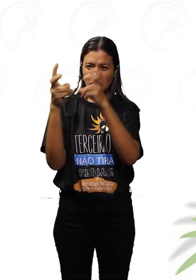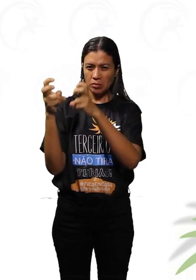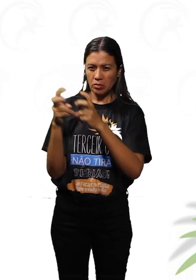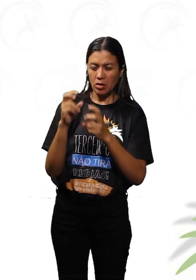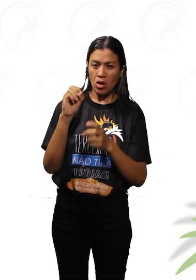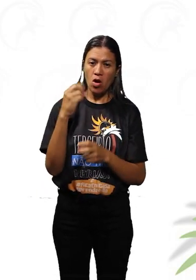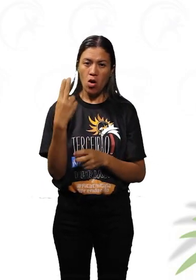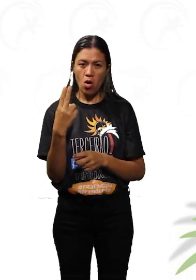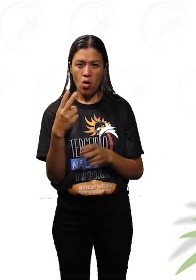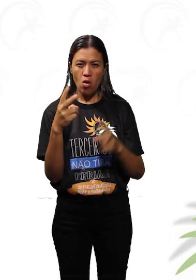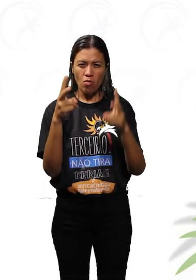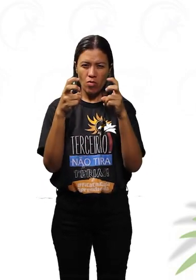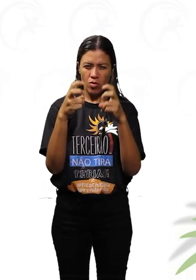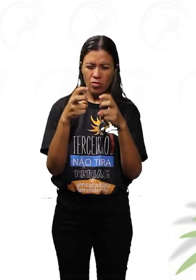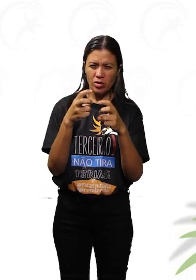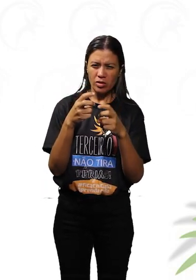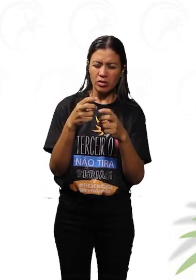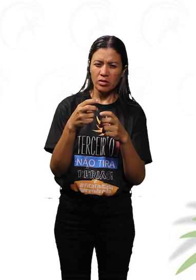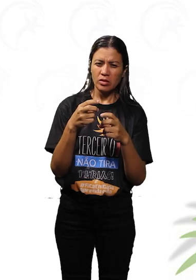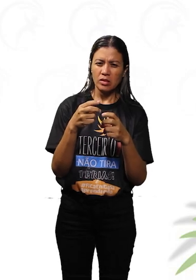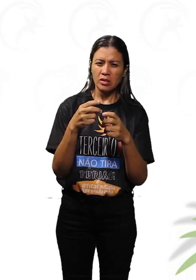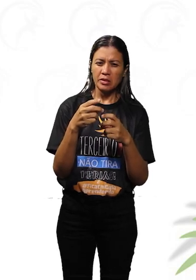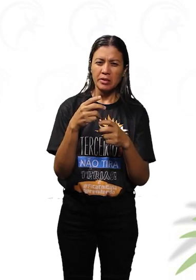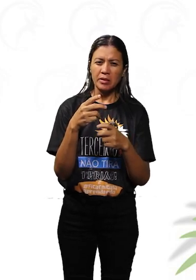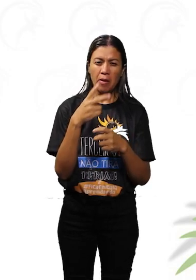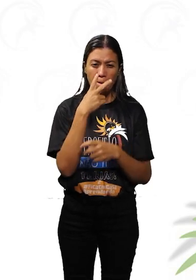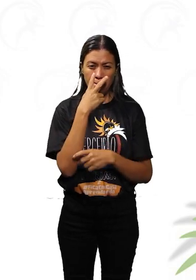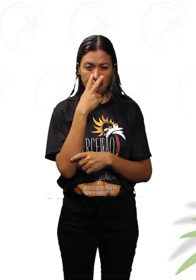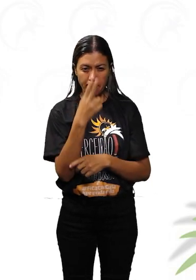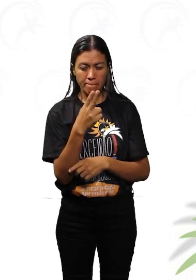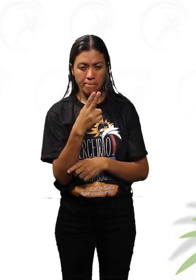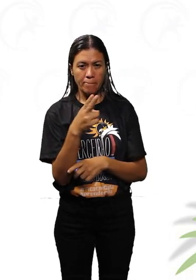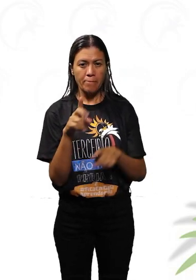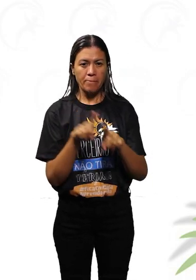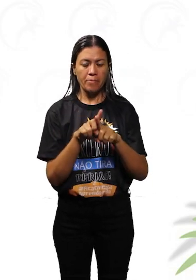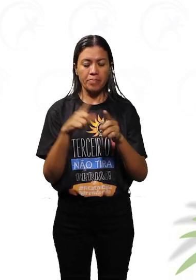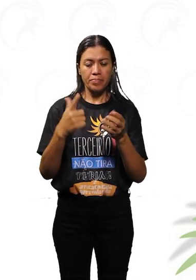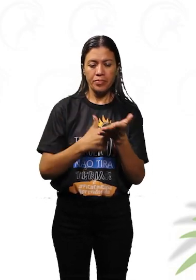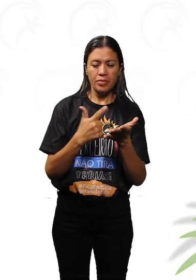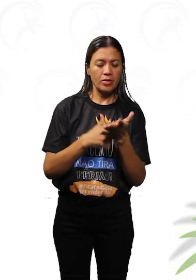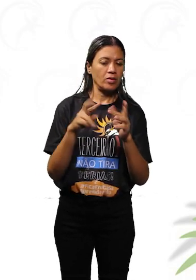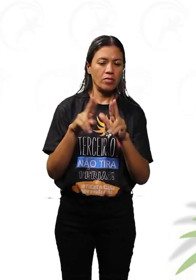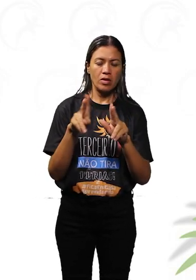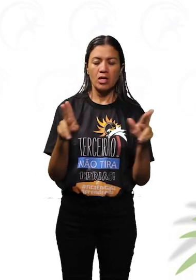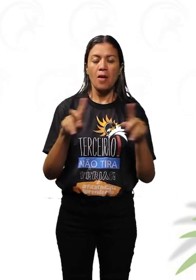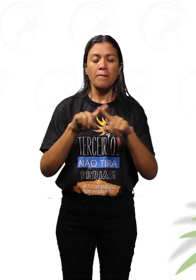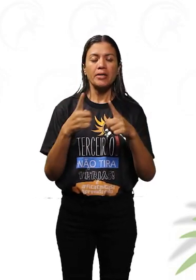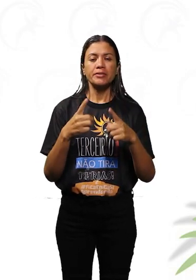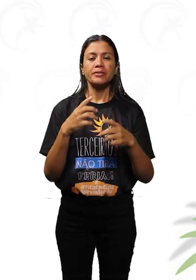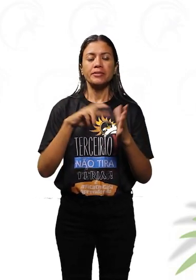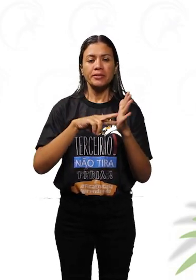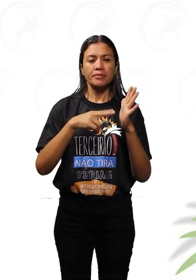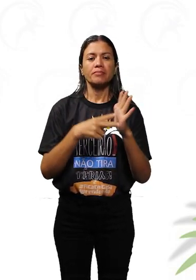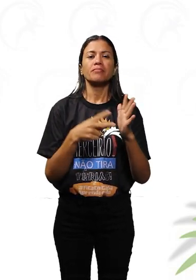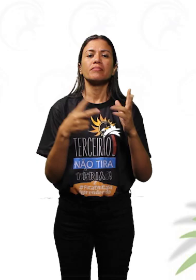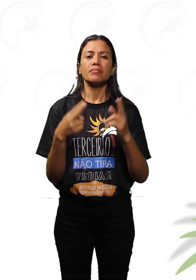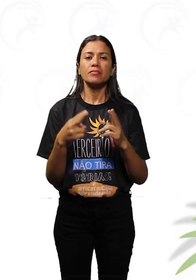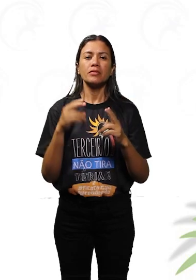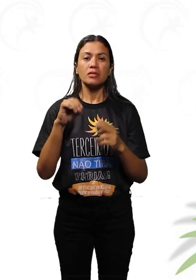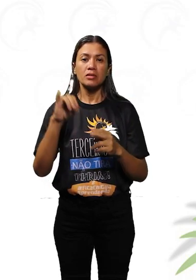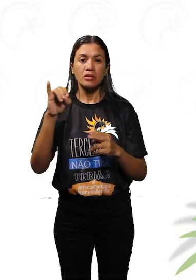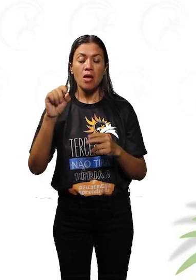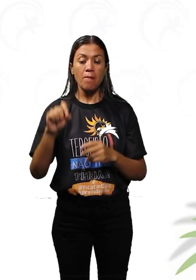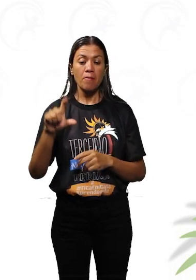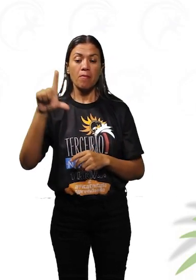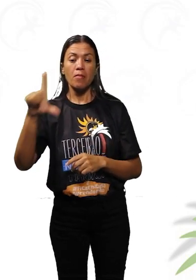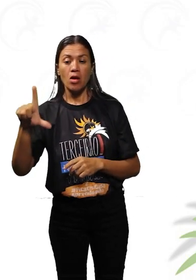percebida ou frequência aparente. Esses termos são diferentes de livro para livro, mas é tudo a mesma ideia, tá? Ela tem que ser, se ela for maior